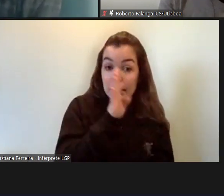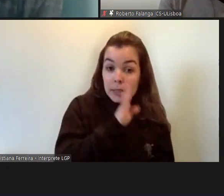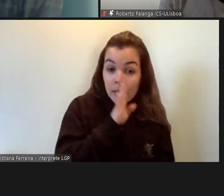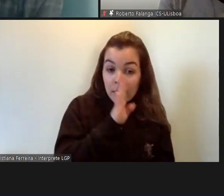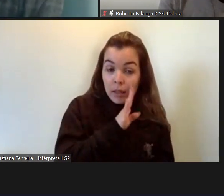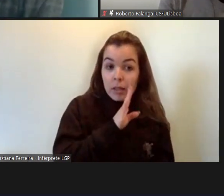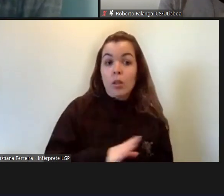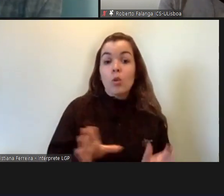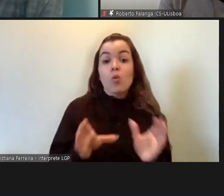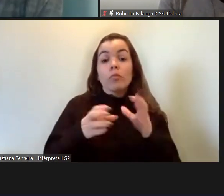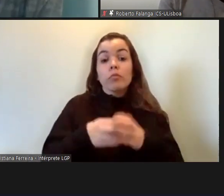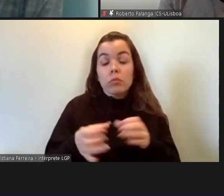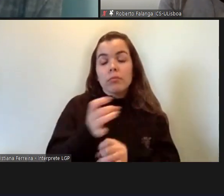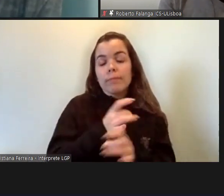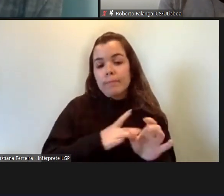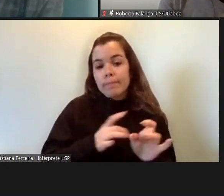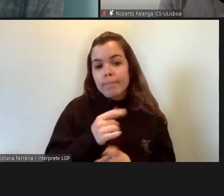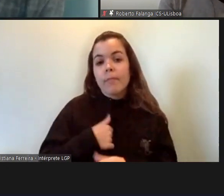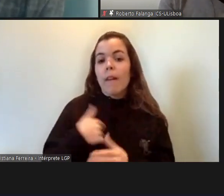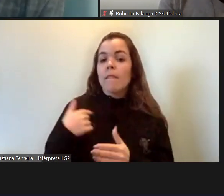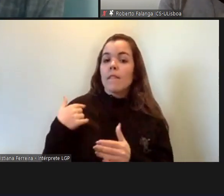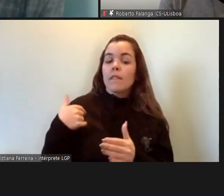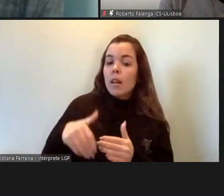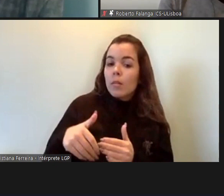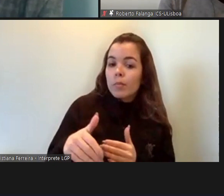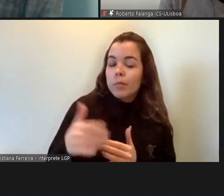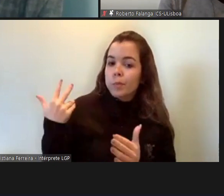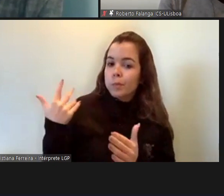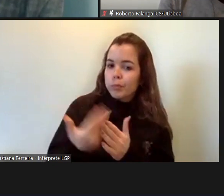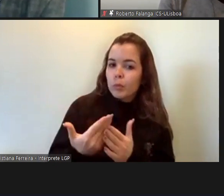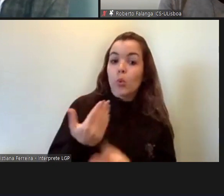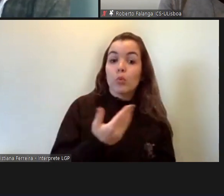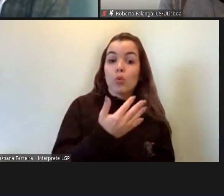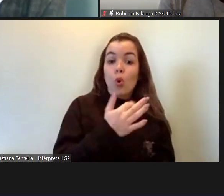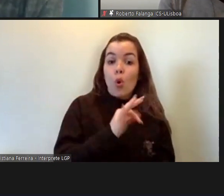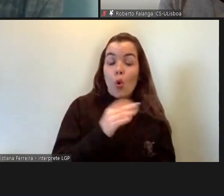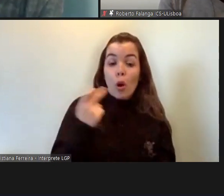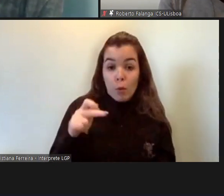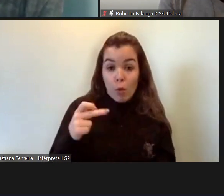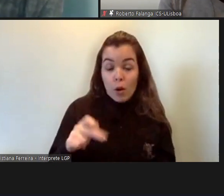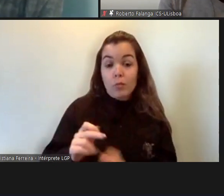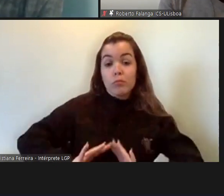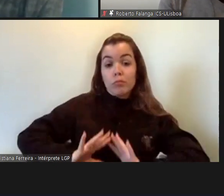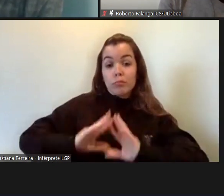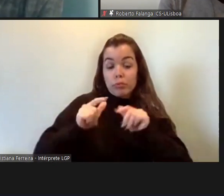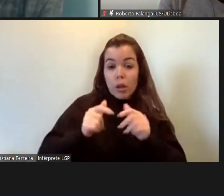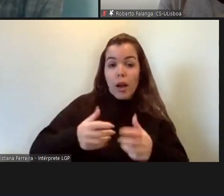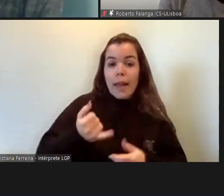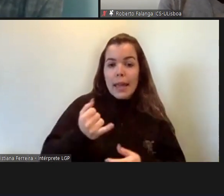Comissão Europeia nós temos vindo a conseguir, nos últimos 4 anos, desenvolver uma